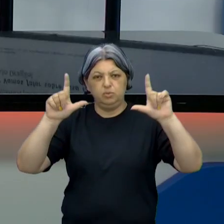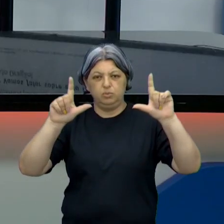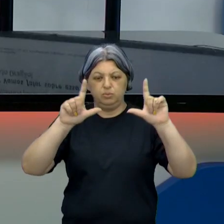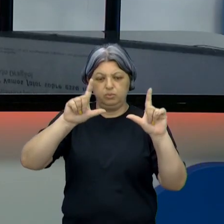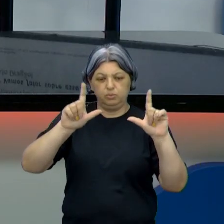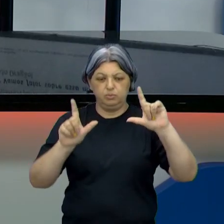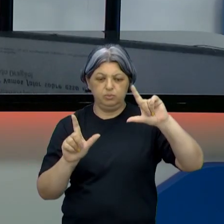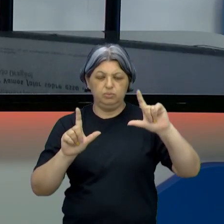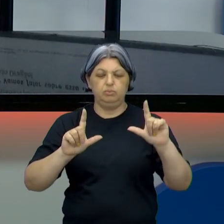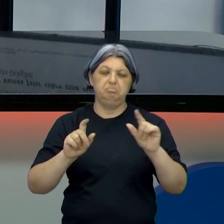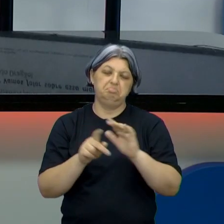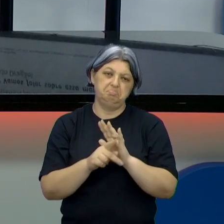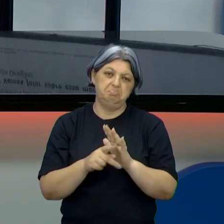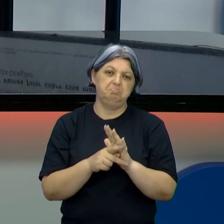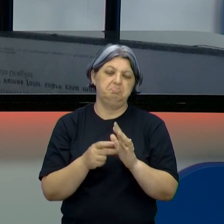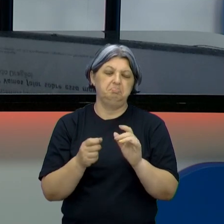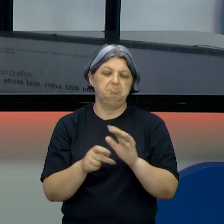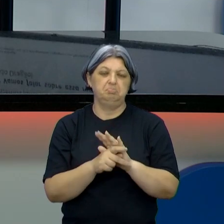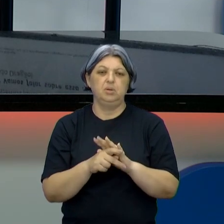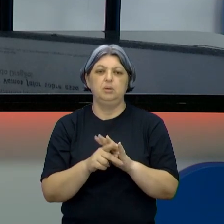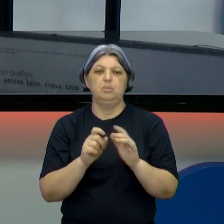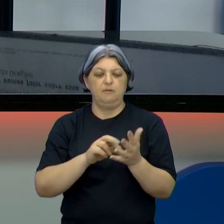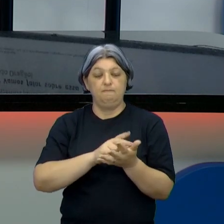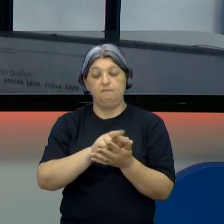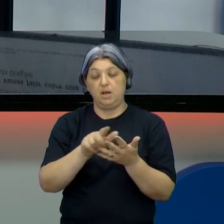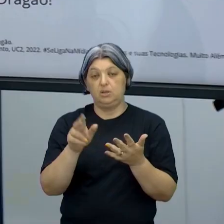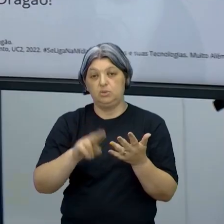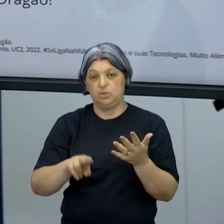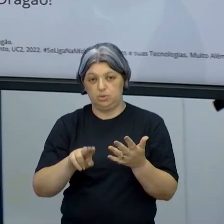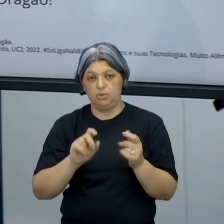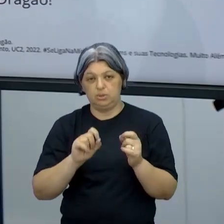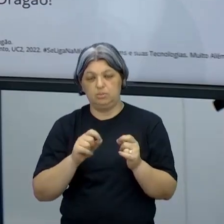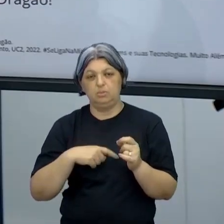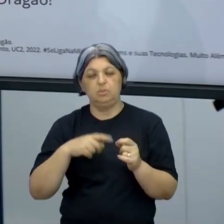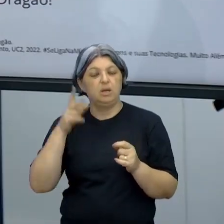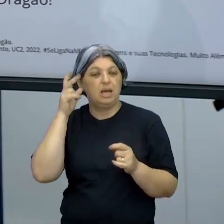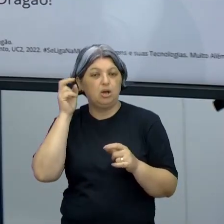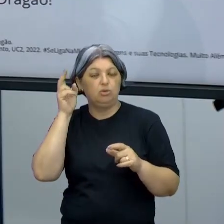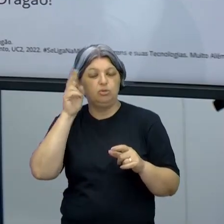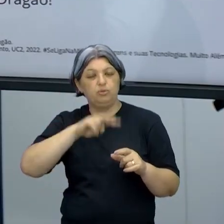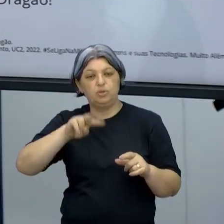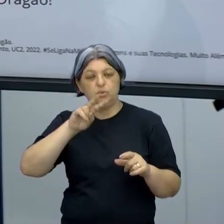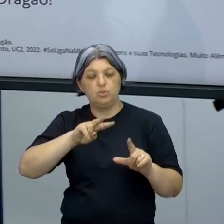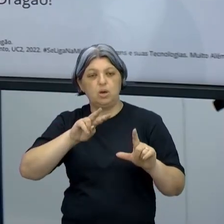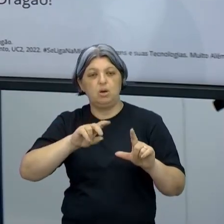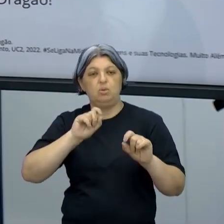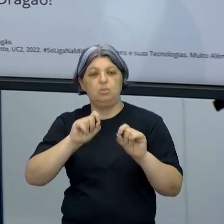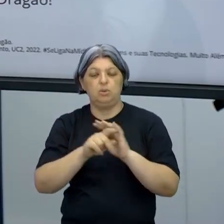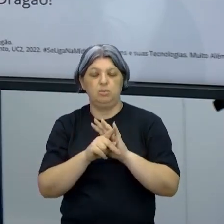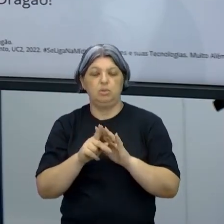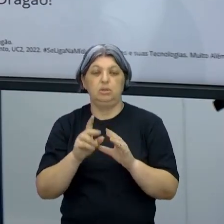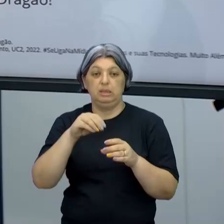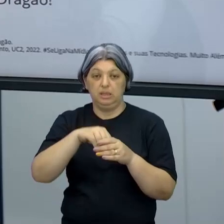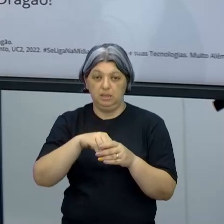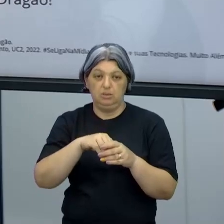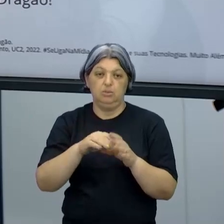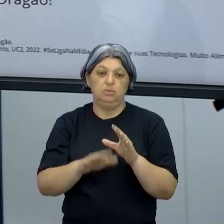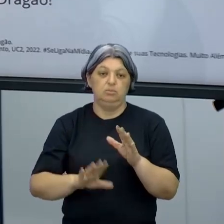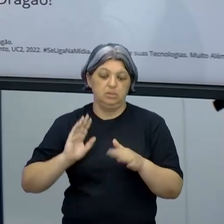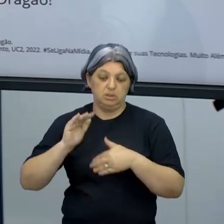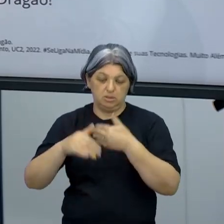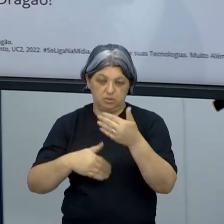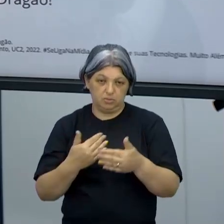plano médio, um plano americano. Então, você vai já utilizar o audiovisual dentro dessa produção que você está